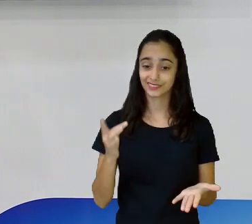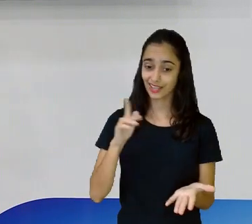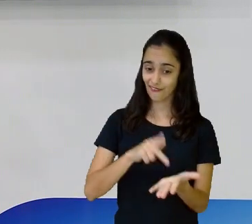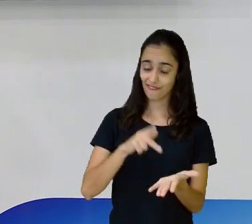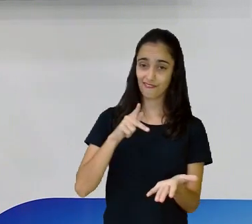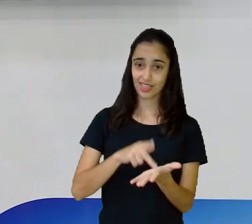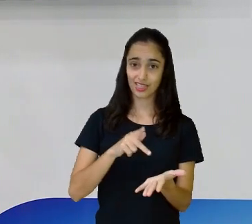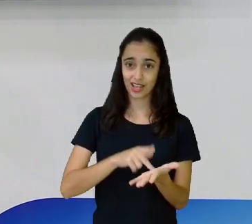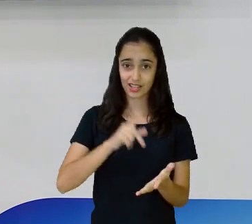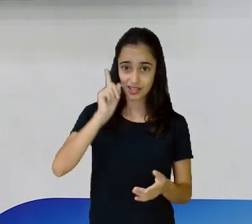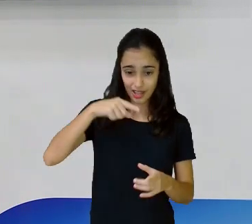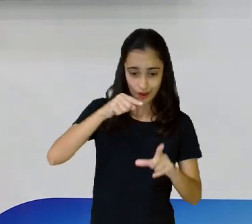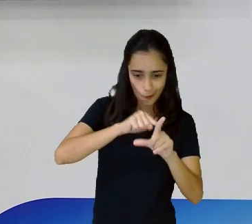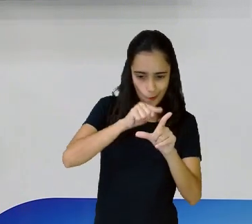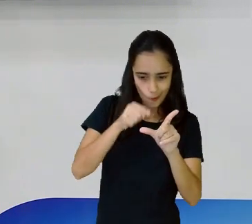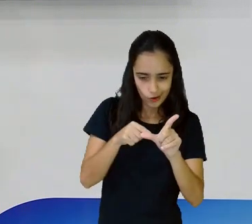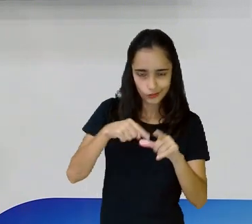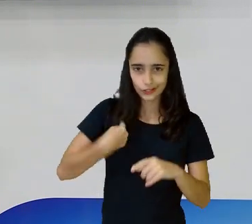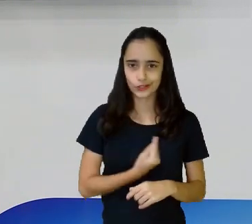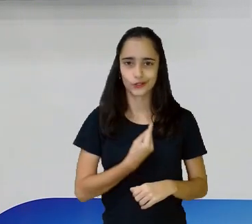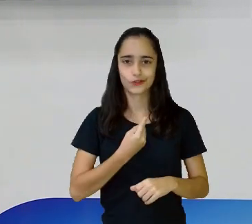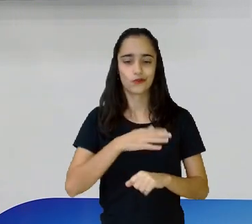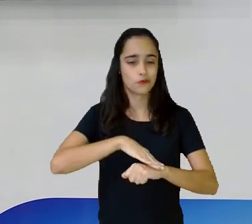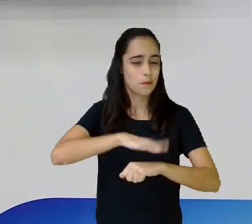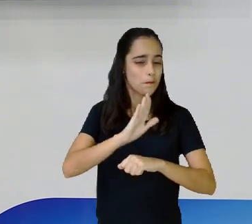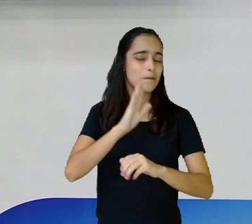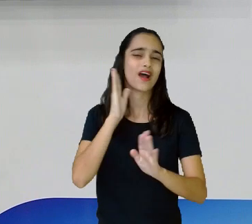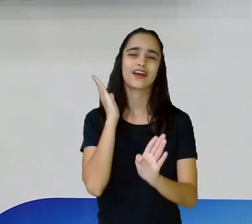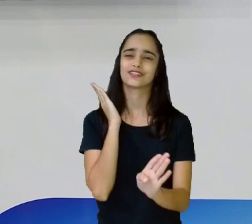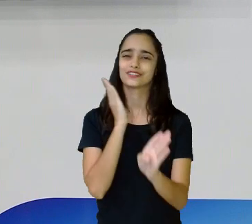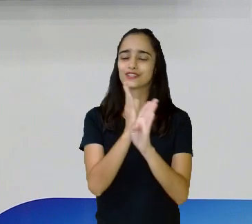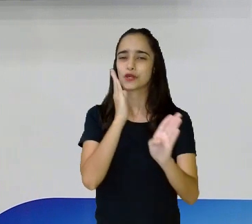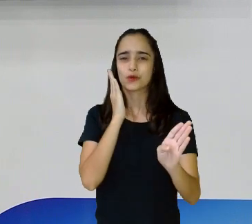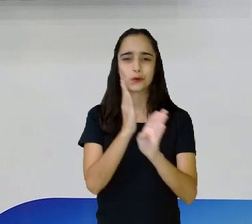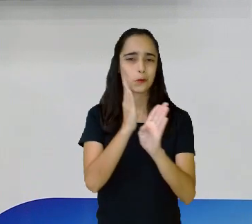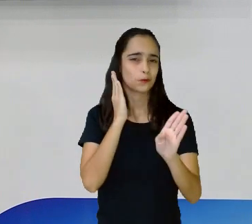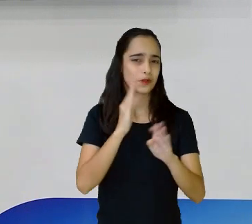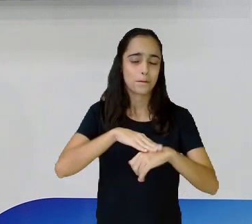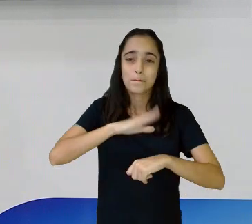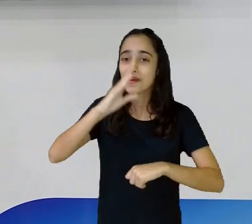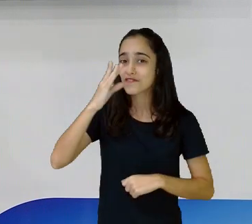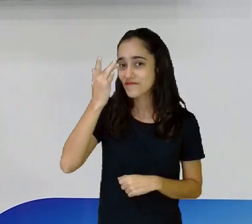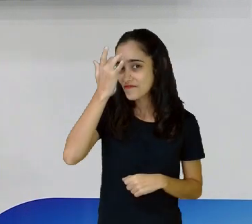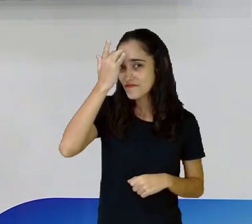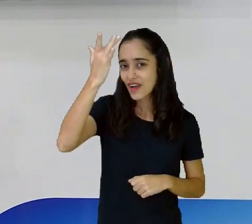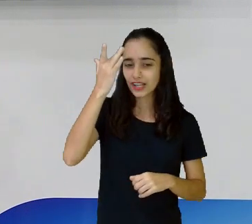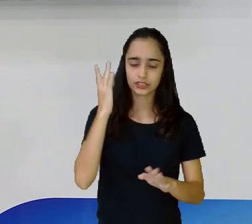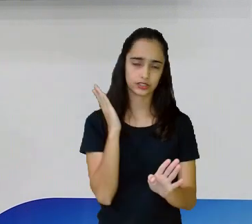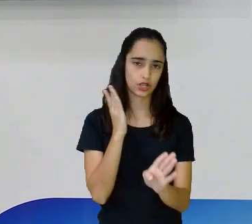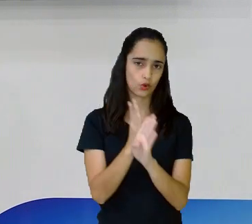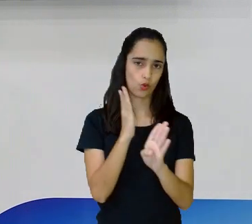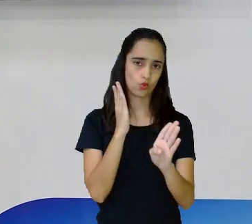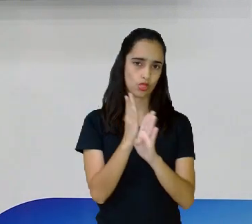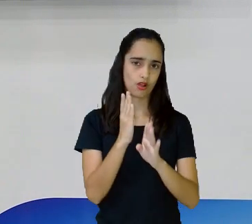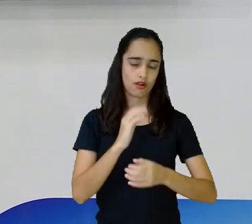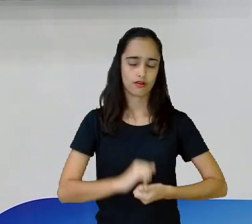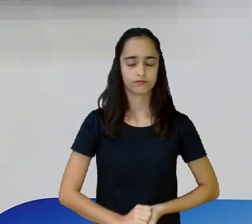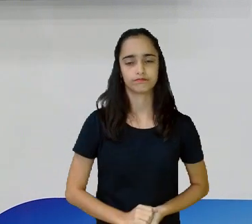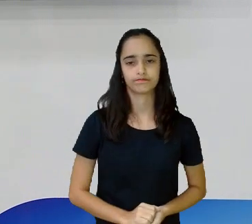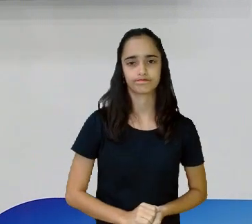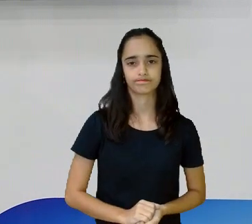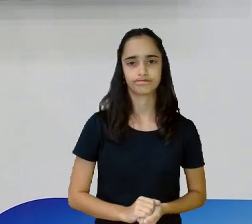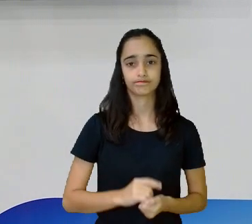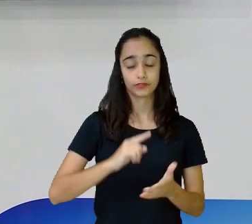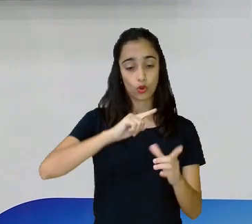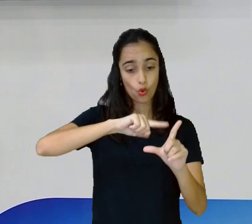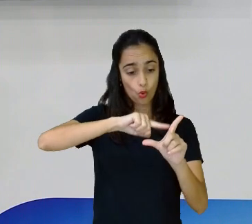um dos ângulos que a gente mais encontra. É importante a gente destacar isso. O ângulo de 90